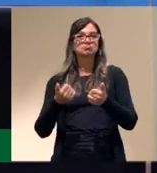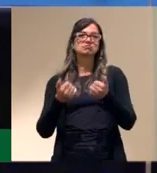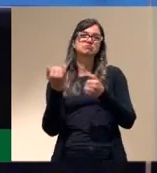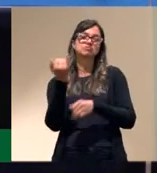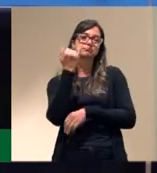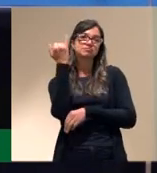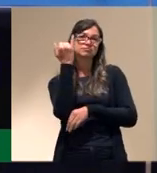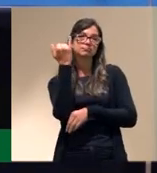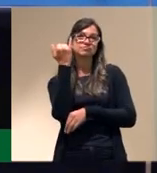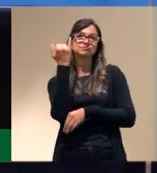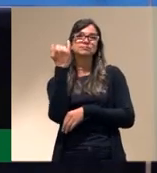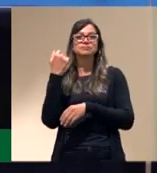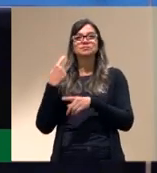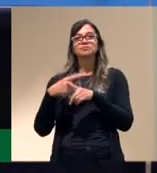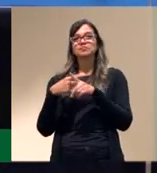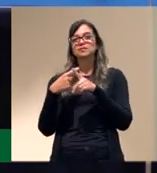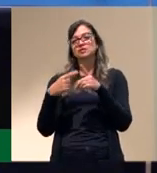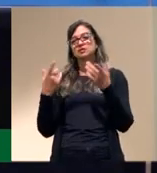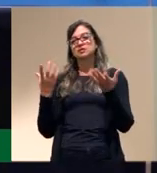desse estabelecimento,